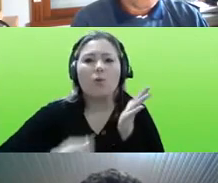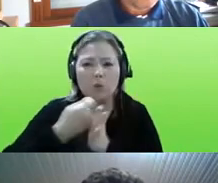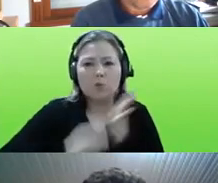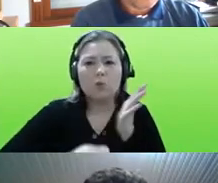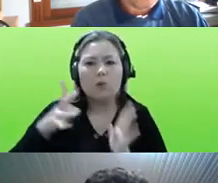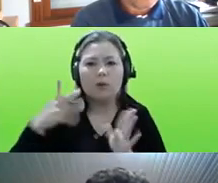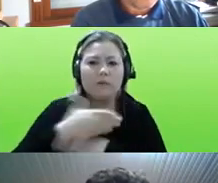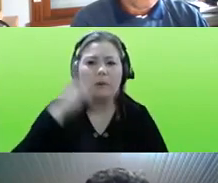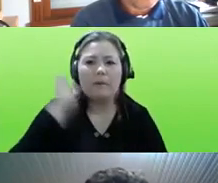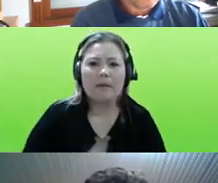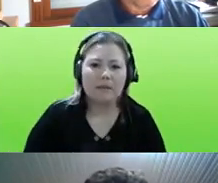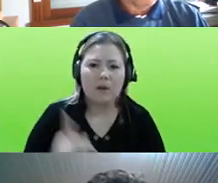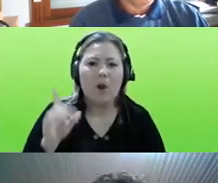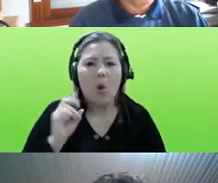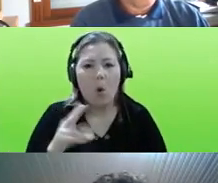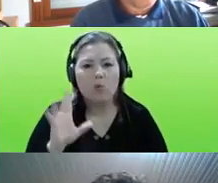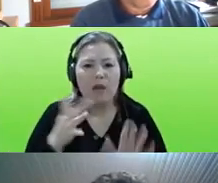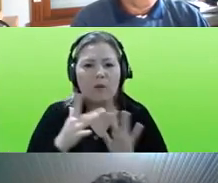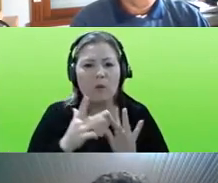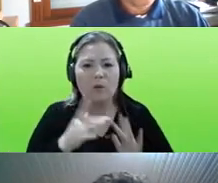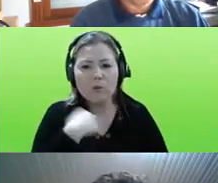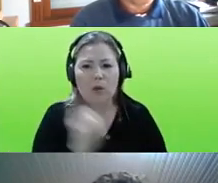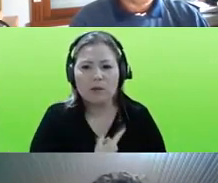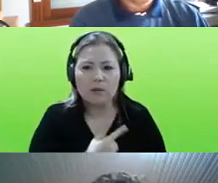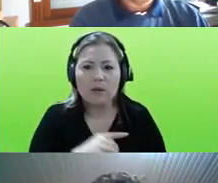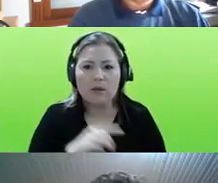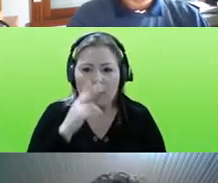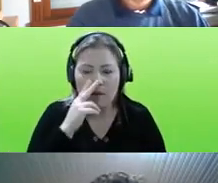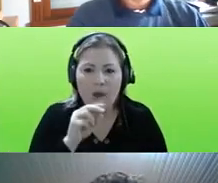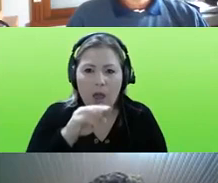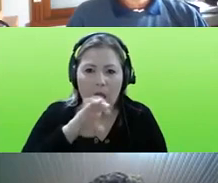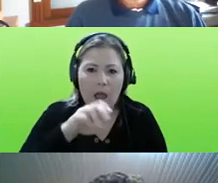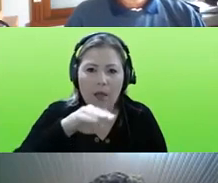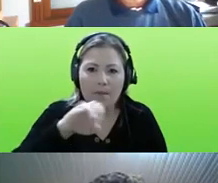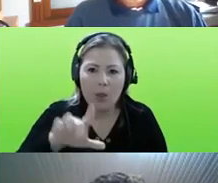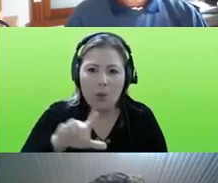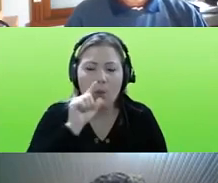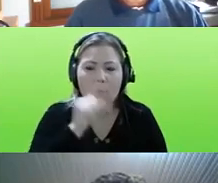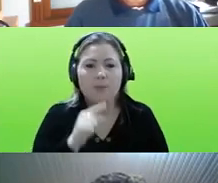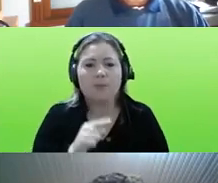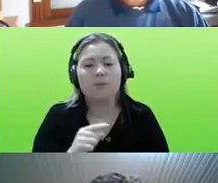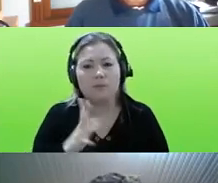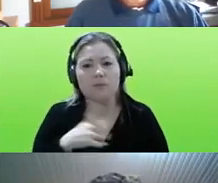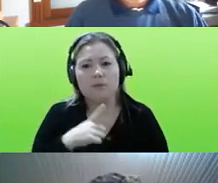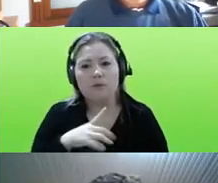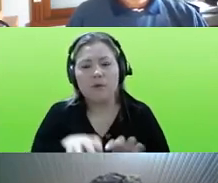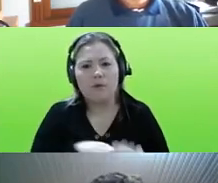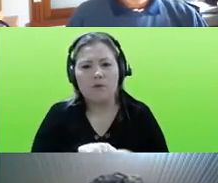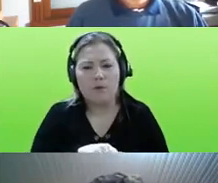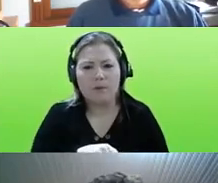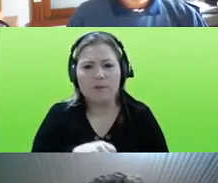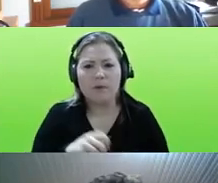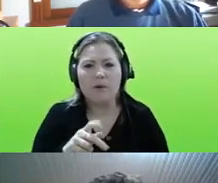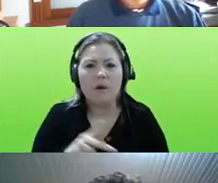tiveram alguma interlocução conosco. Não é? O Emil, que teve uma formação com o Klaus